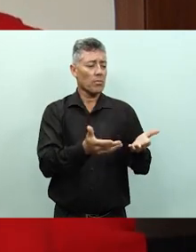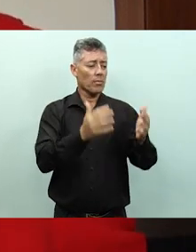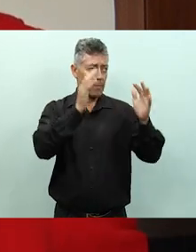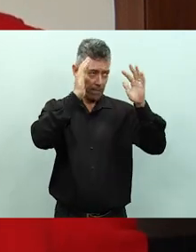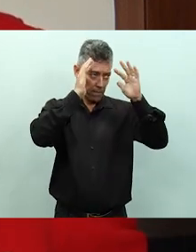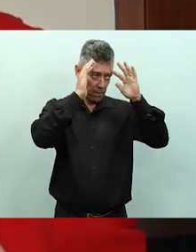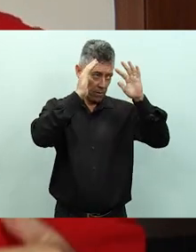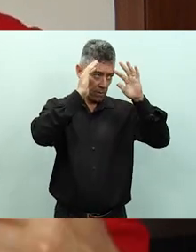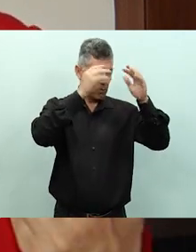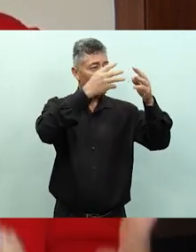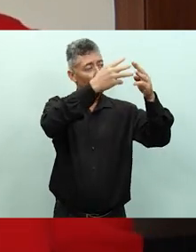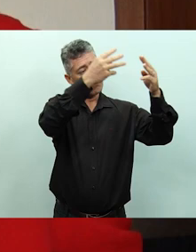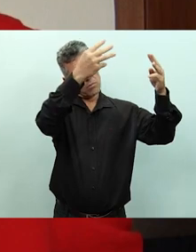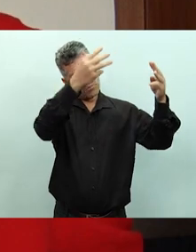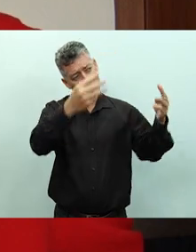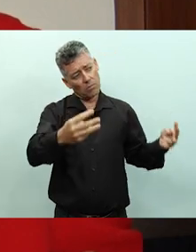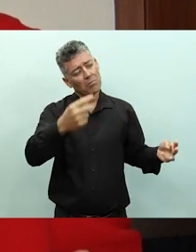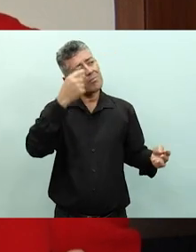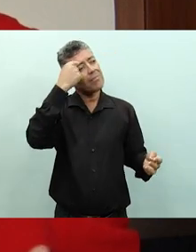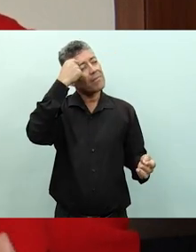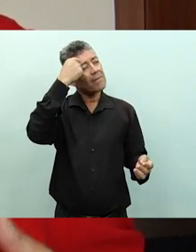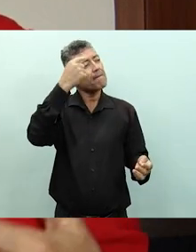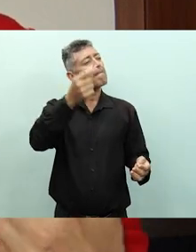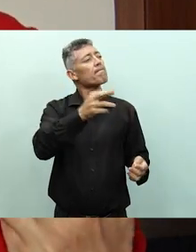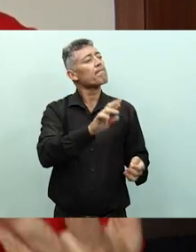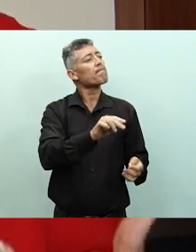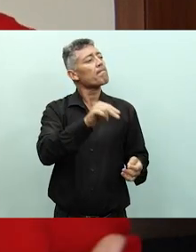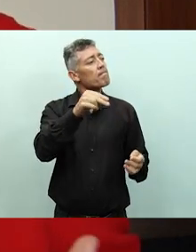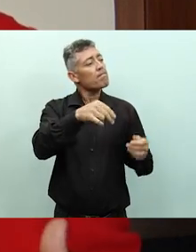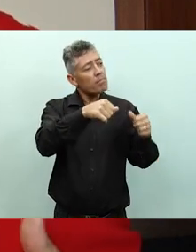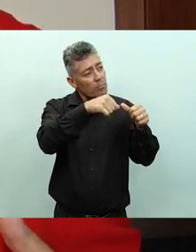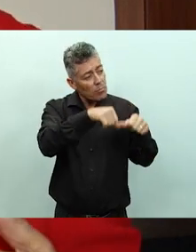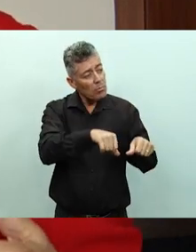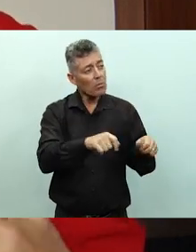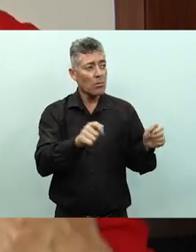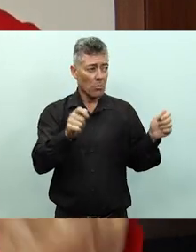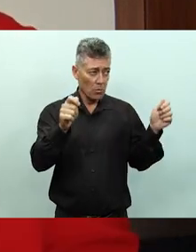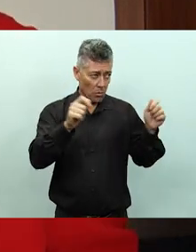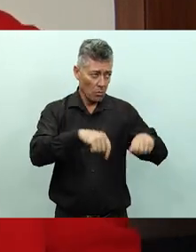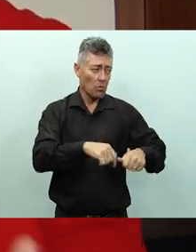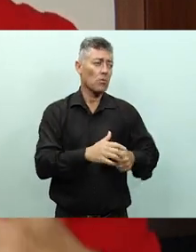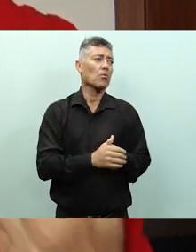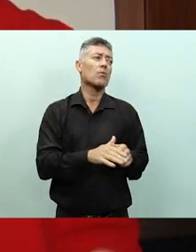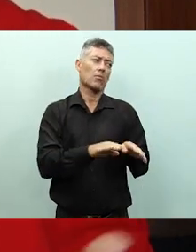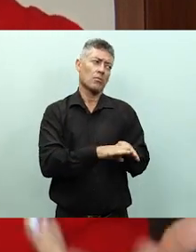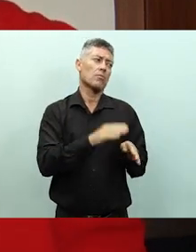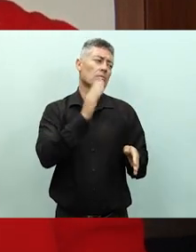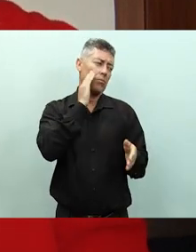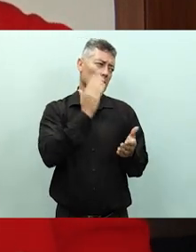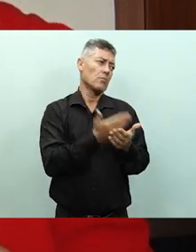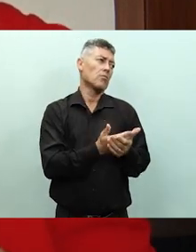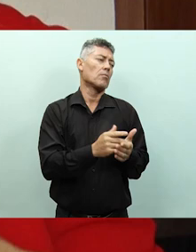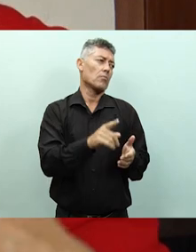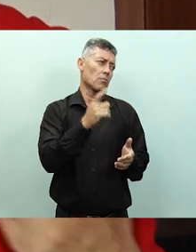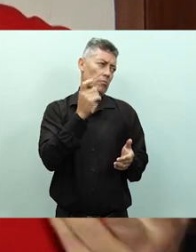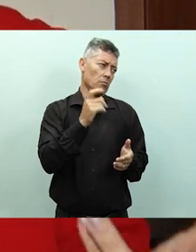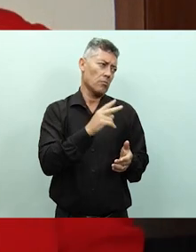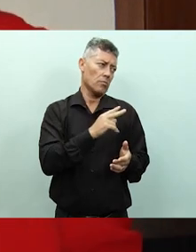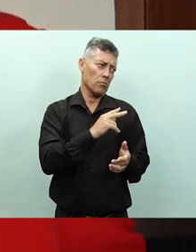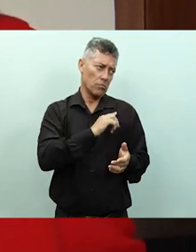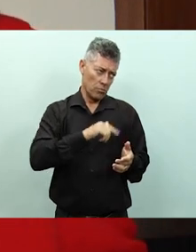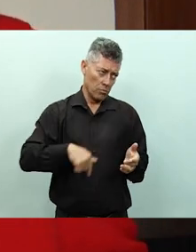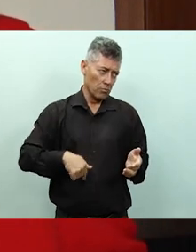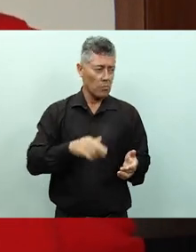acaso isso acontecer, a gente vai doar esse acervo para esse memorial permanente, que podia ser não só de Vilma, mas até